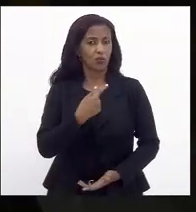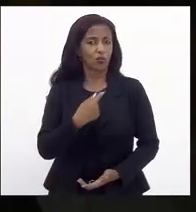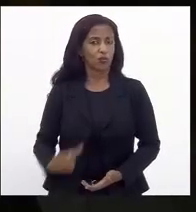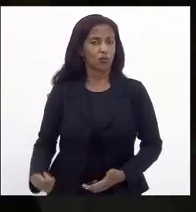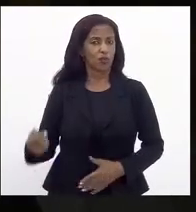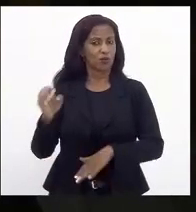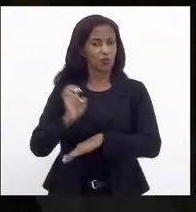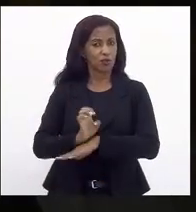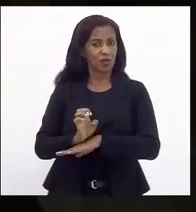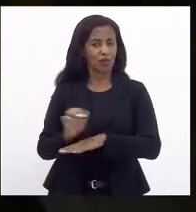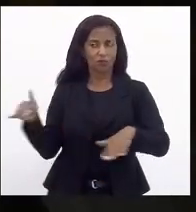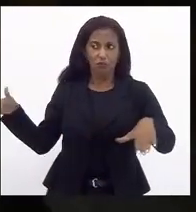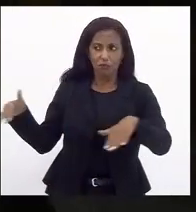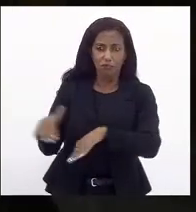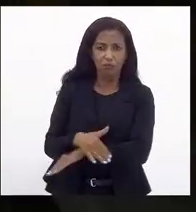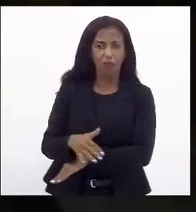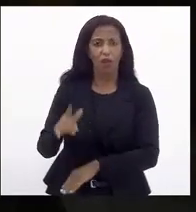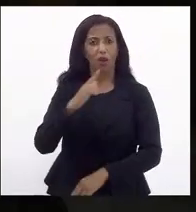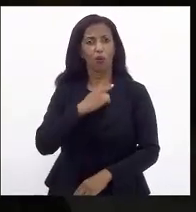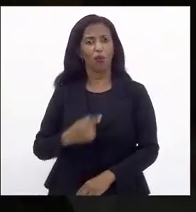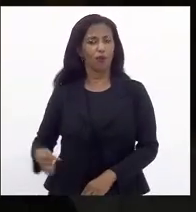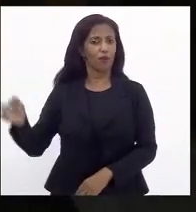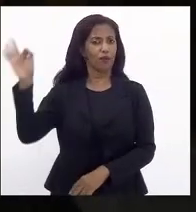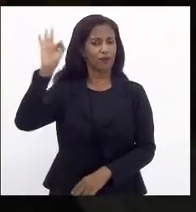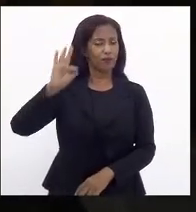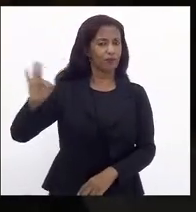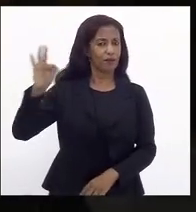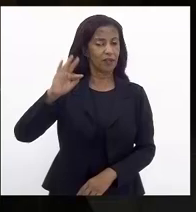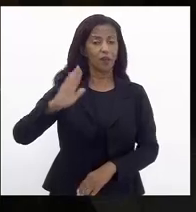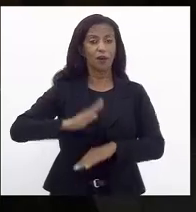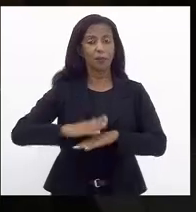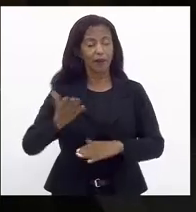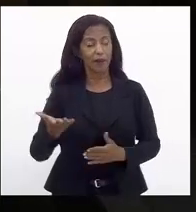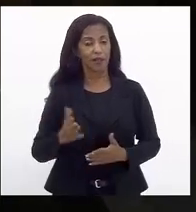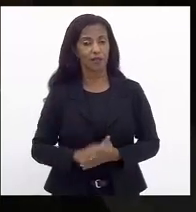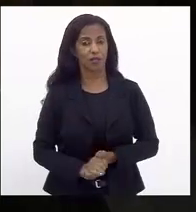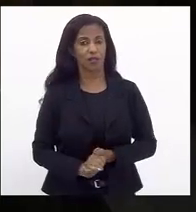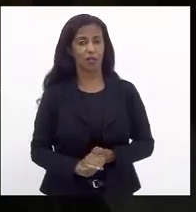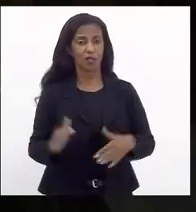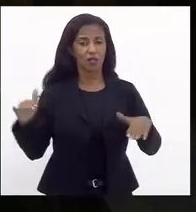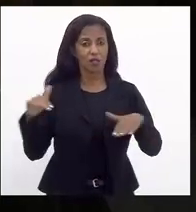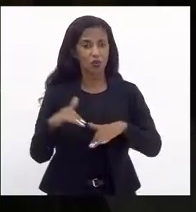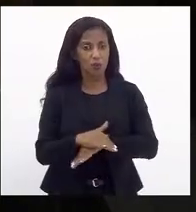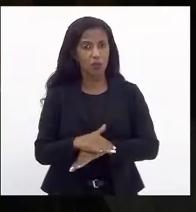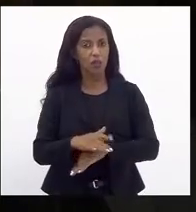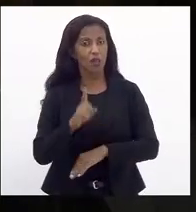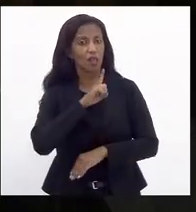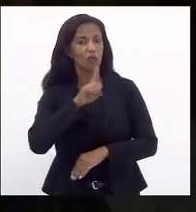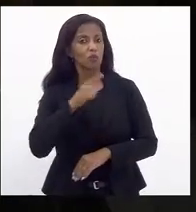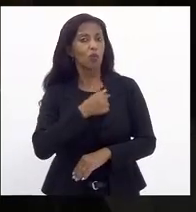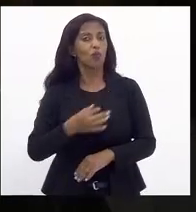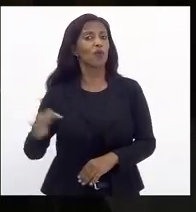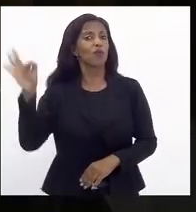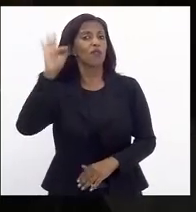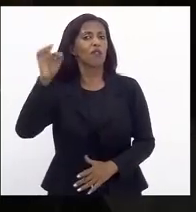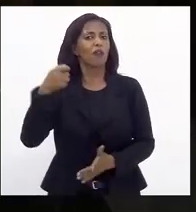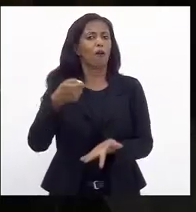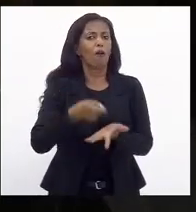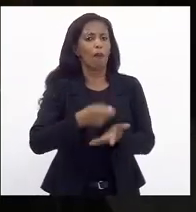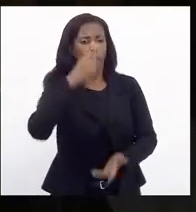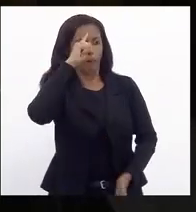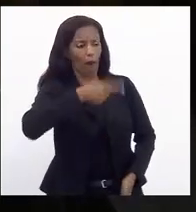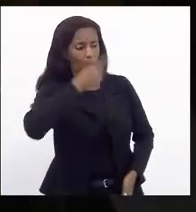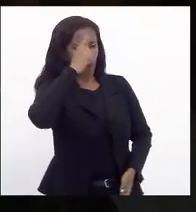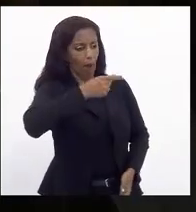se submeteu o governo federal e mais se submetendo ao sol que o governo federal exige